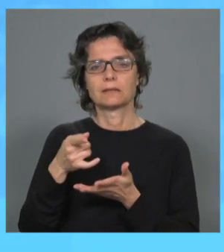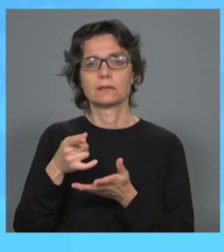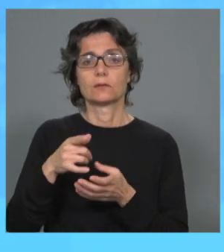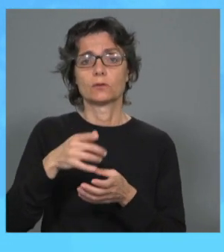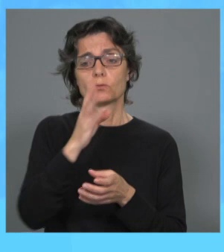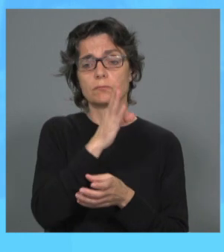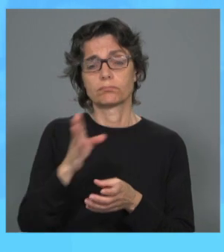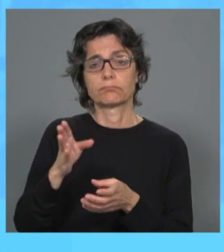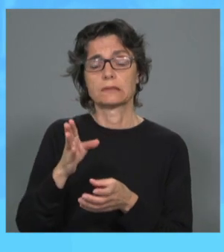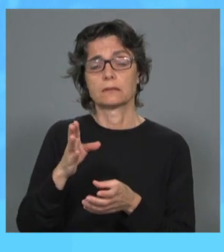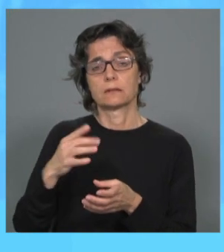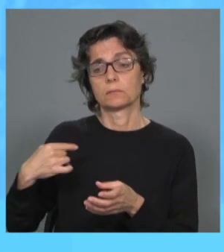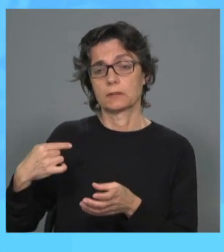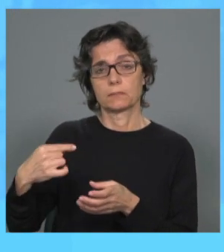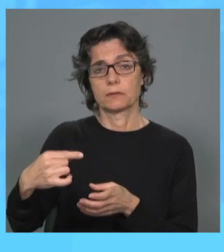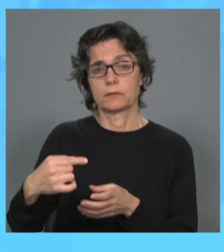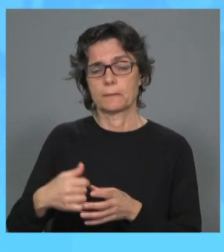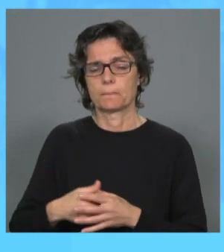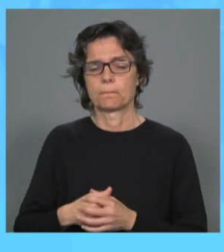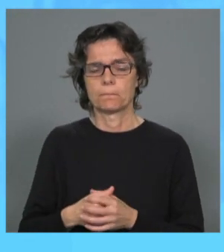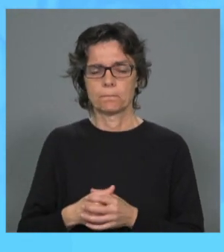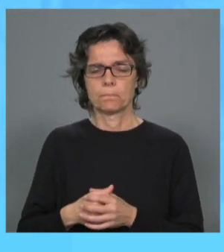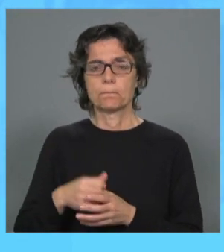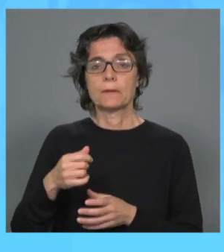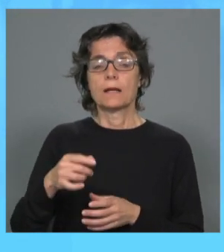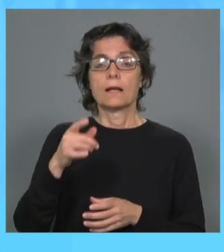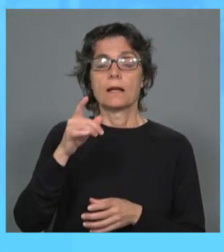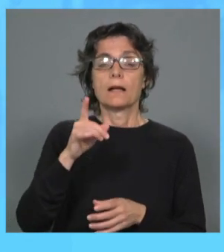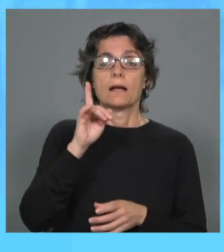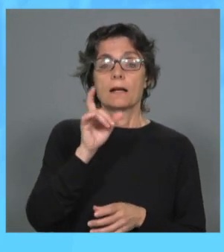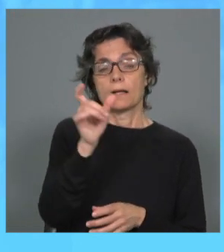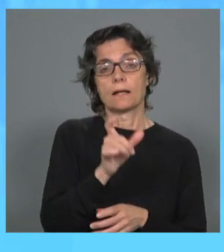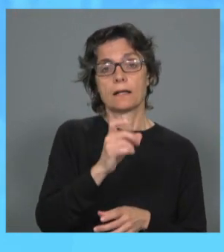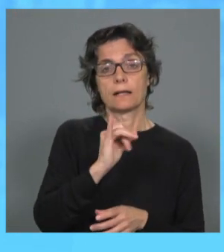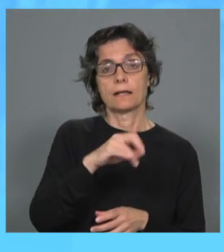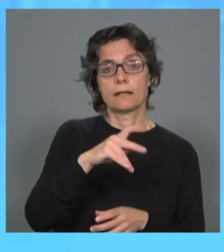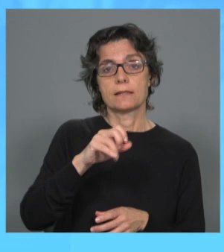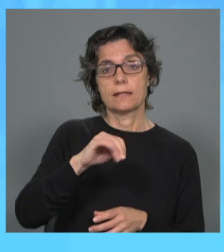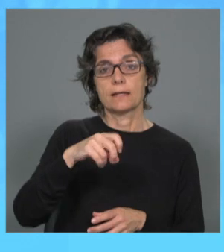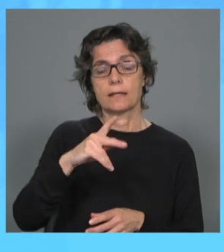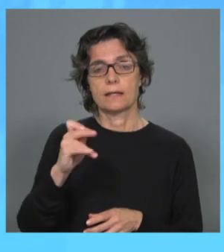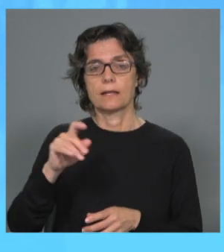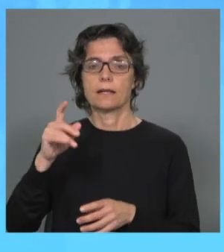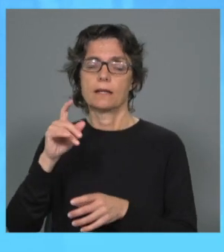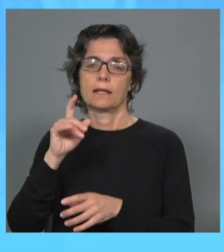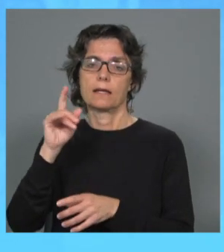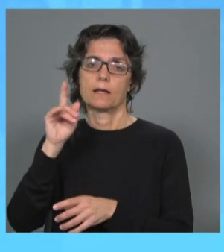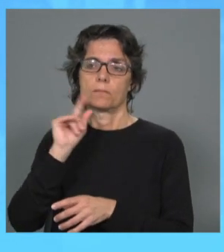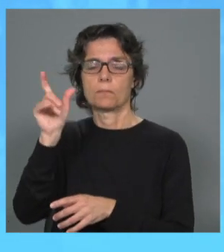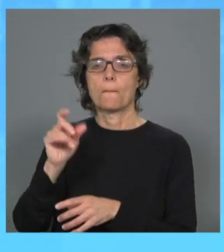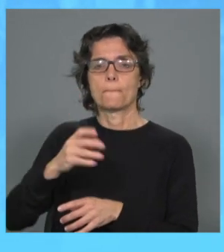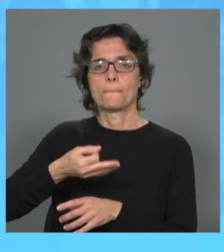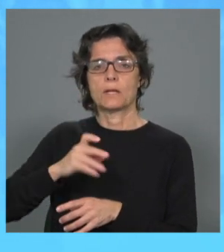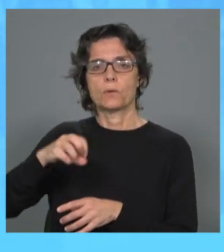muito concretas do cotidiano. A irmã Inês Senra e o Dr. Pedro Macedo estão hoje no nosso programa para partilhar algumas